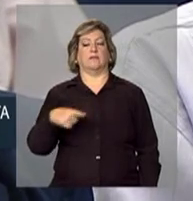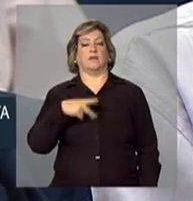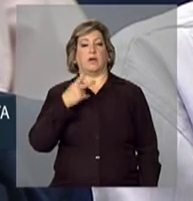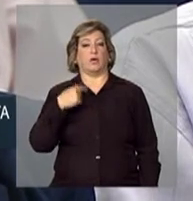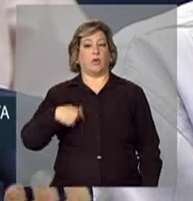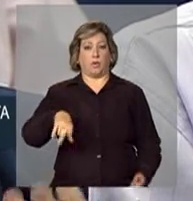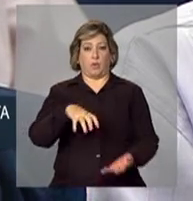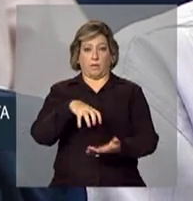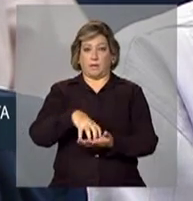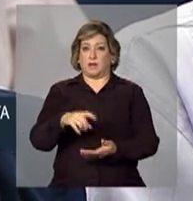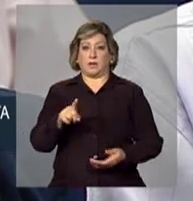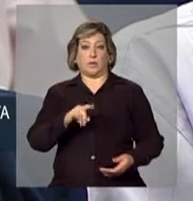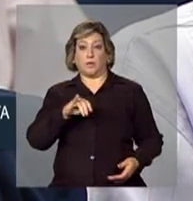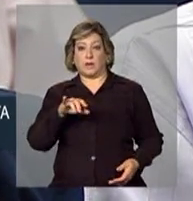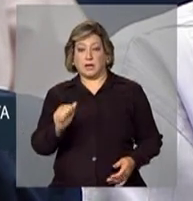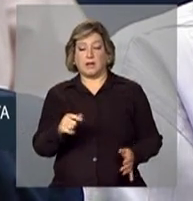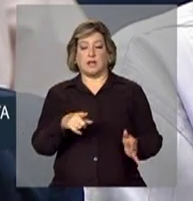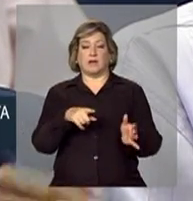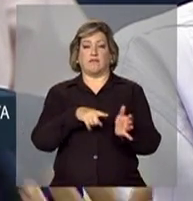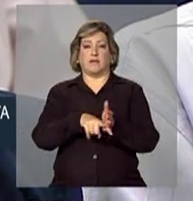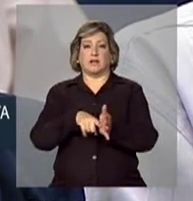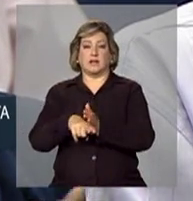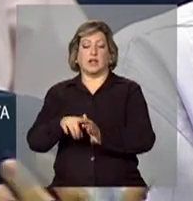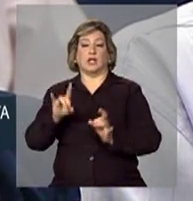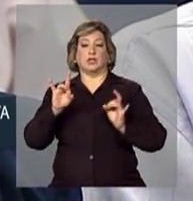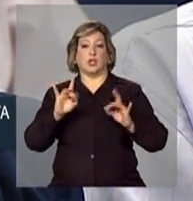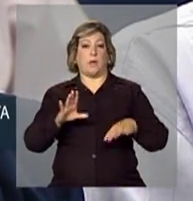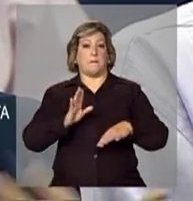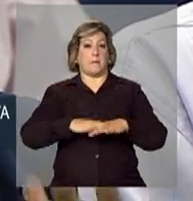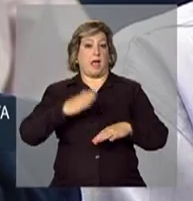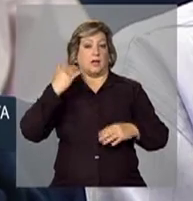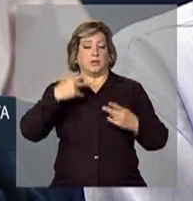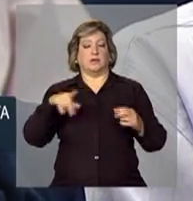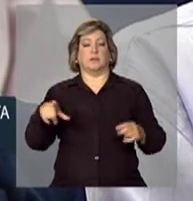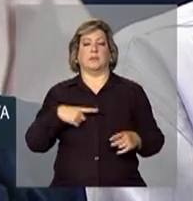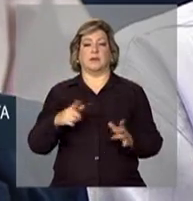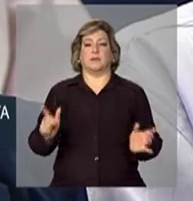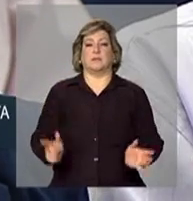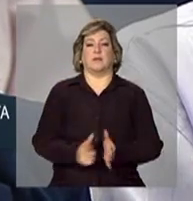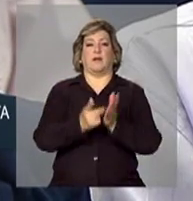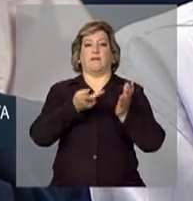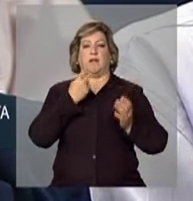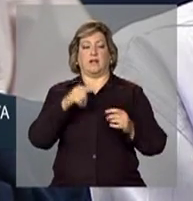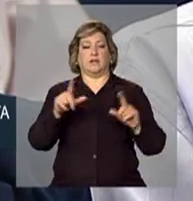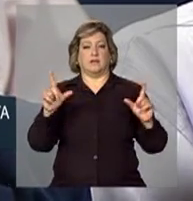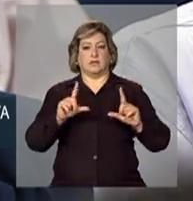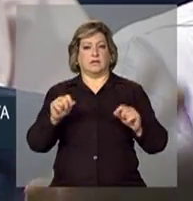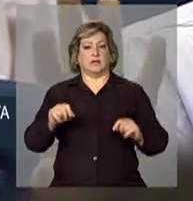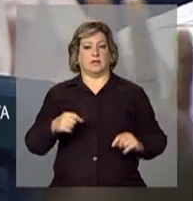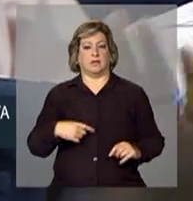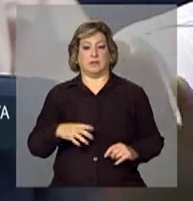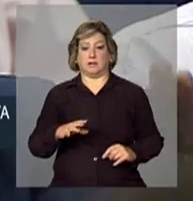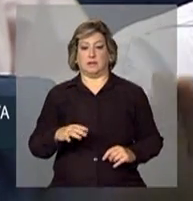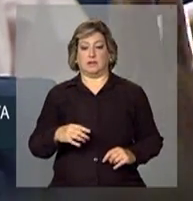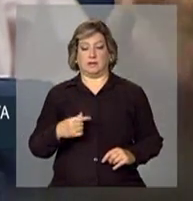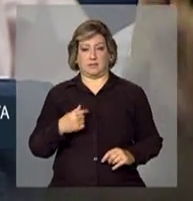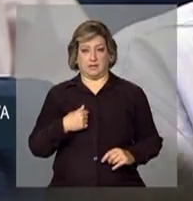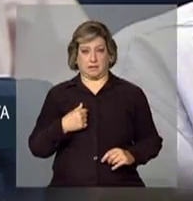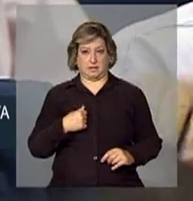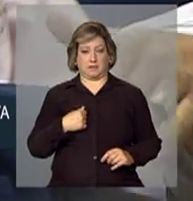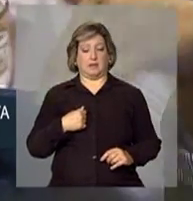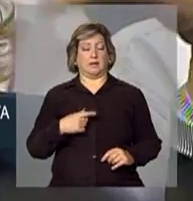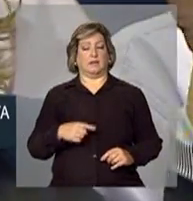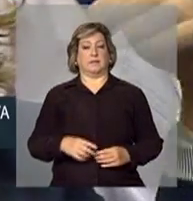investigar só os casos mais conhecidos e que isso tinha sido dito pela mídia, enfim. Eu não acuso nunca a mídia. Não, assim, enfim, tinha